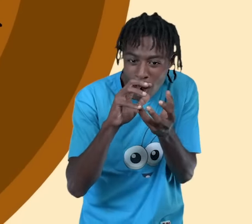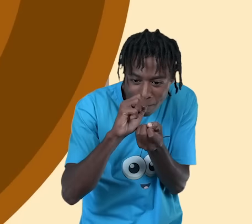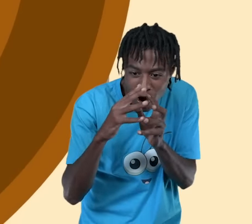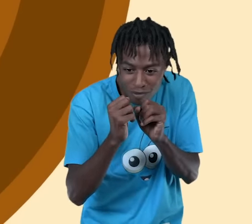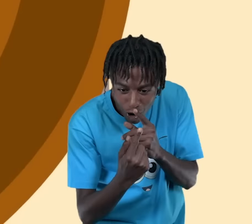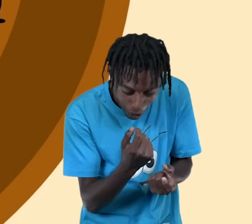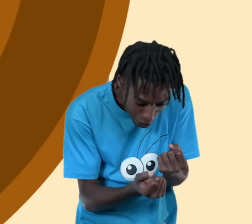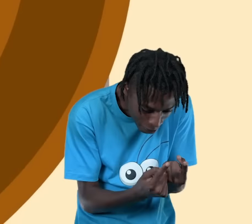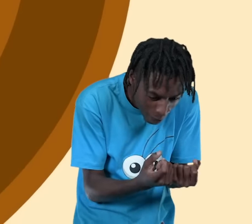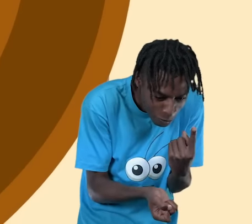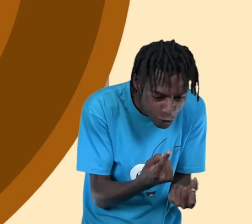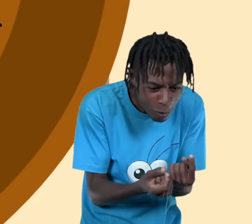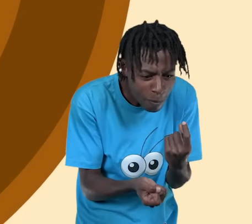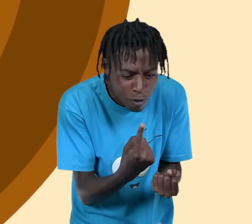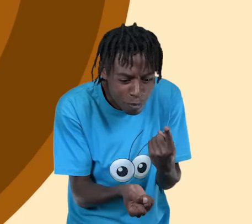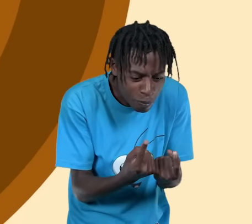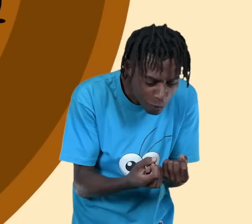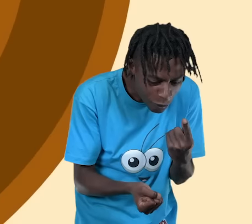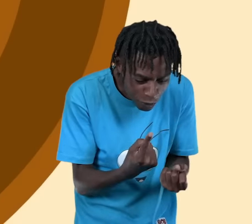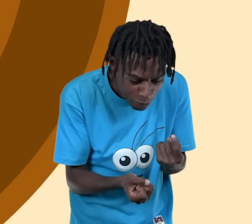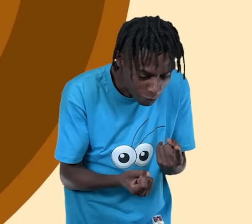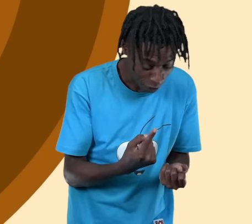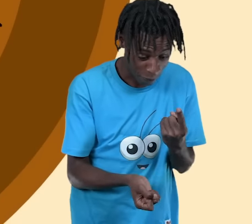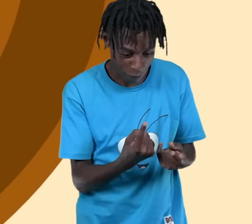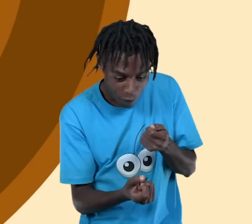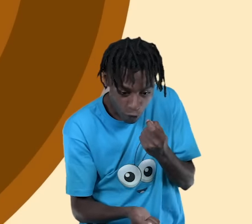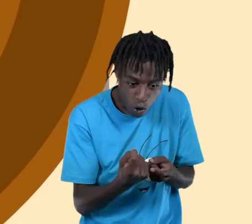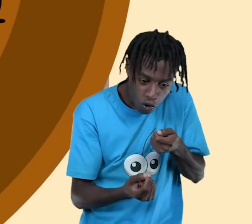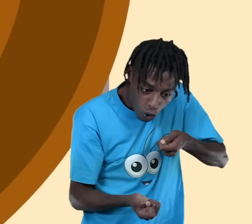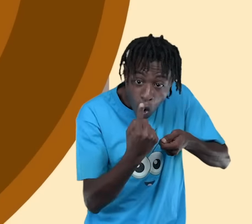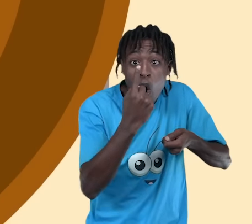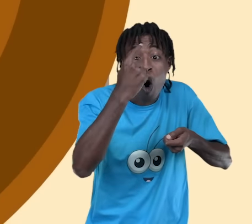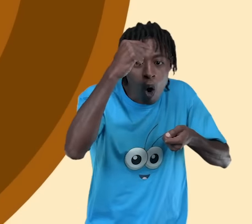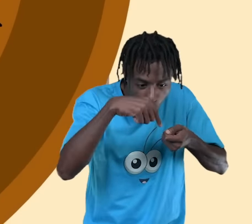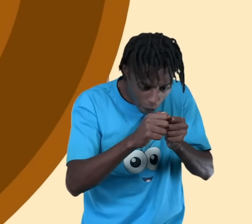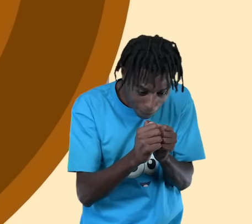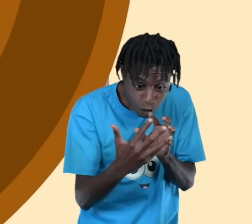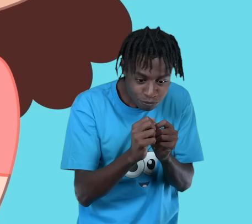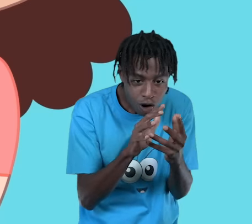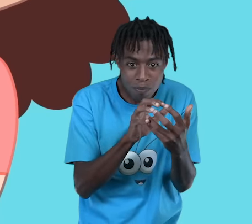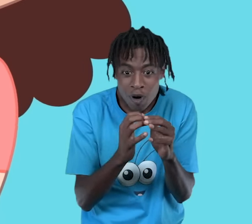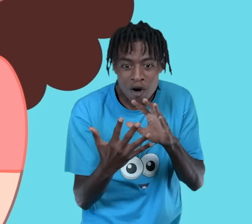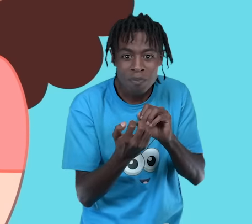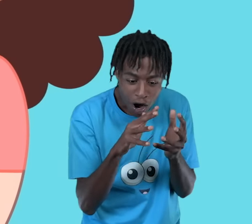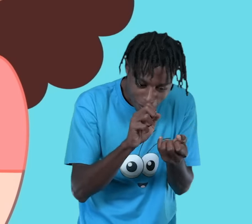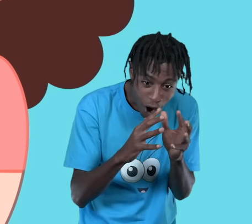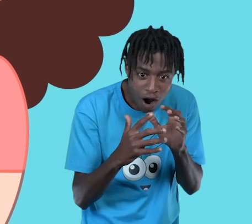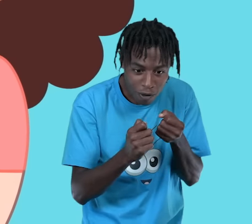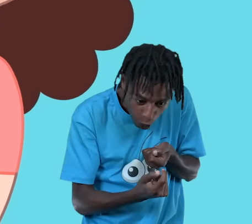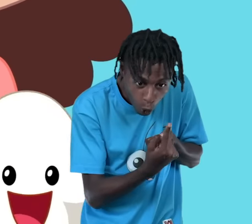pula, pipoquinha, pula, pula sem parar. Pula, pula, pipoquinha pra crescer e estourar. Pula,